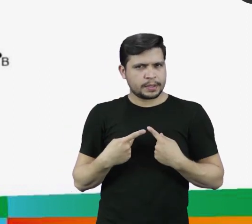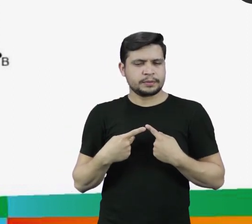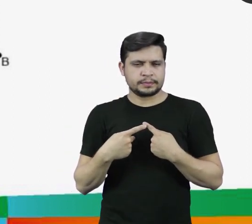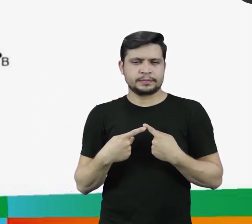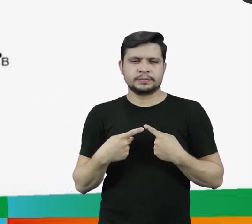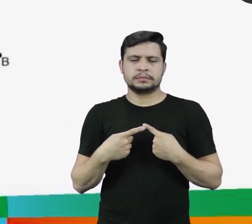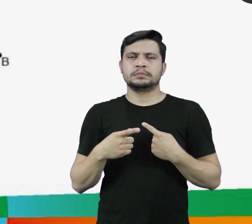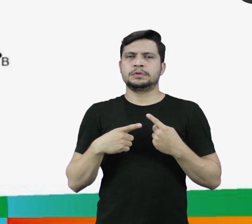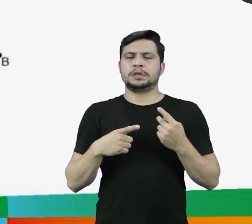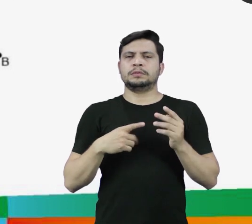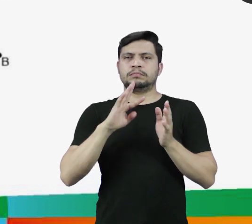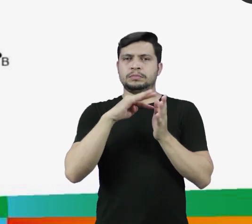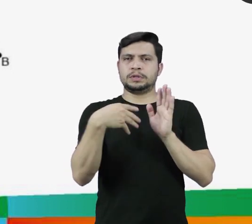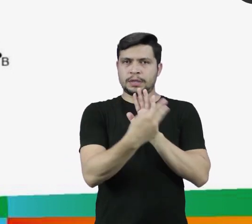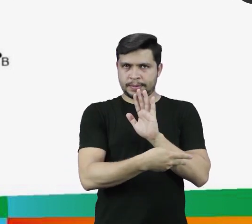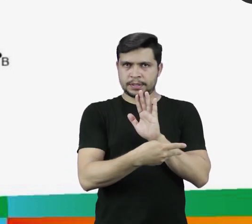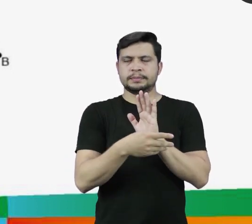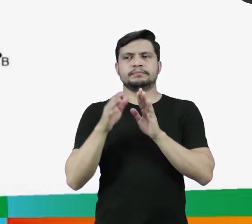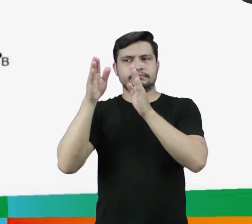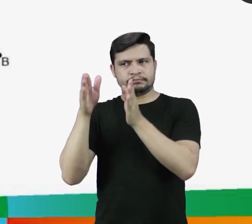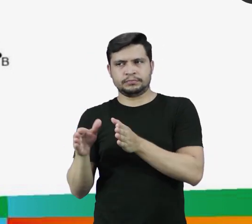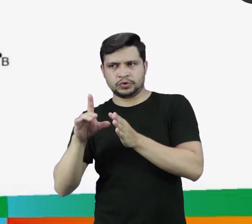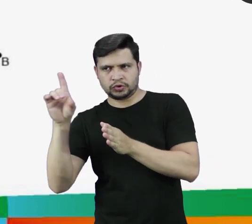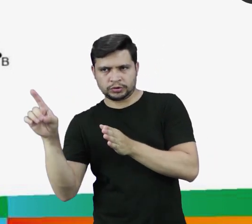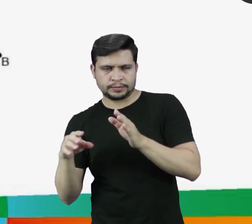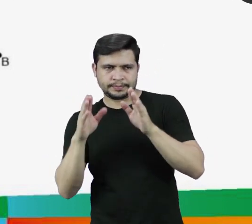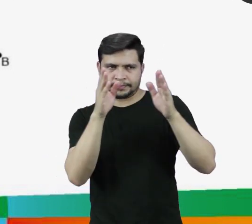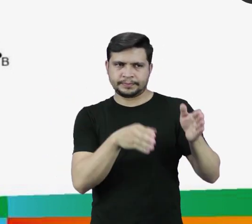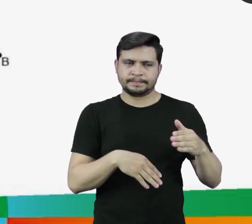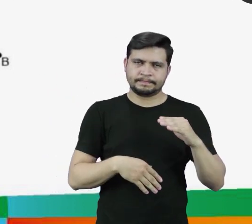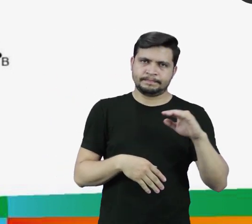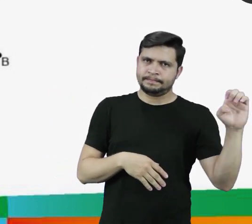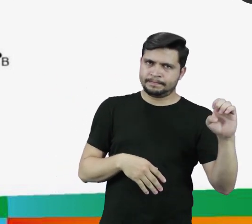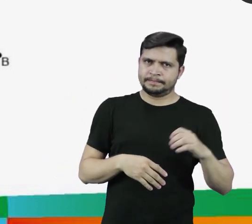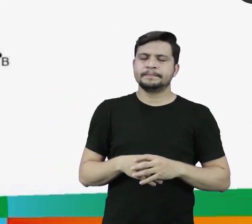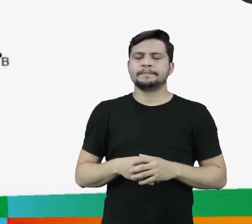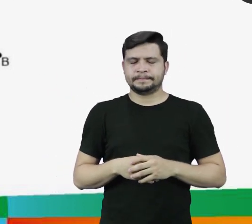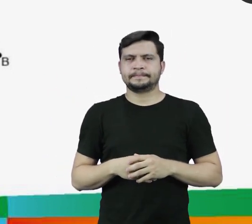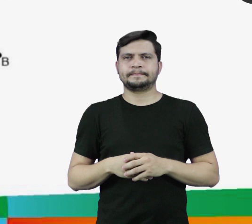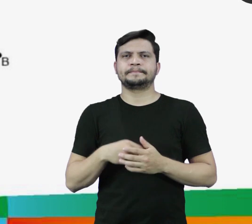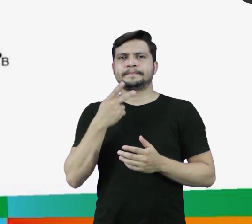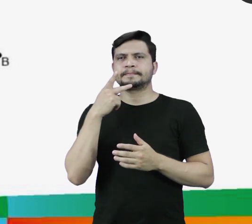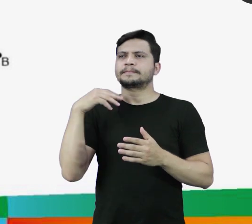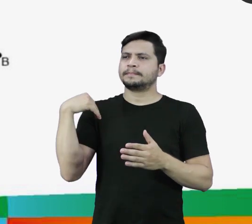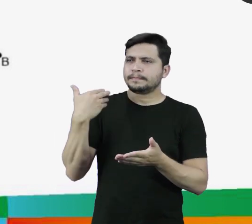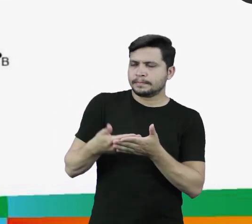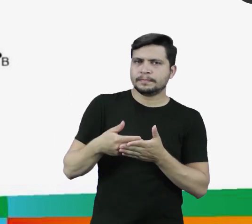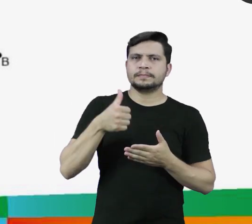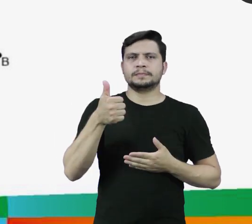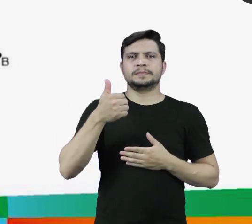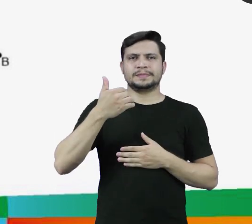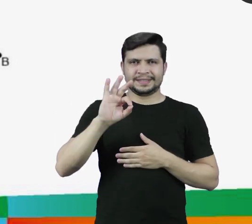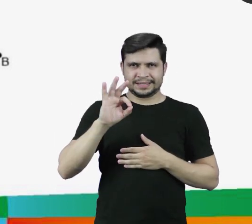informações a respeito da corrente elétrica. Até 10 mA, né? Lembrando que mili seria a unidade, no caso,